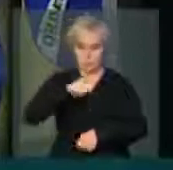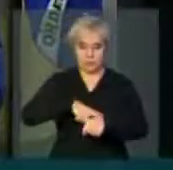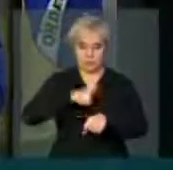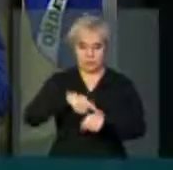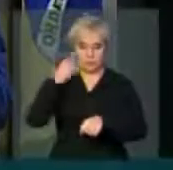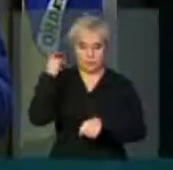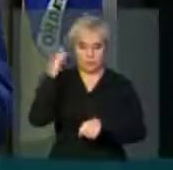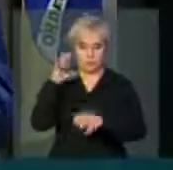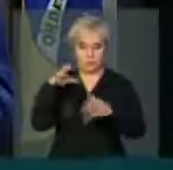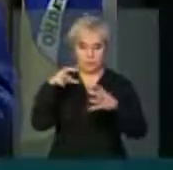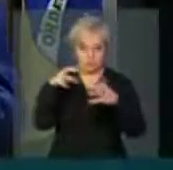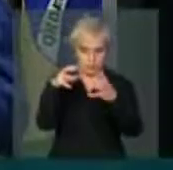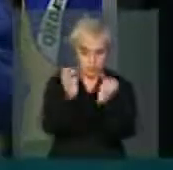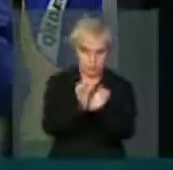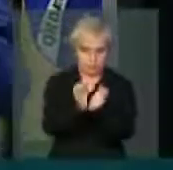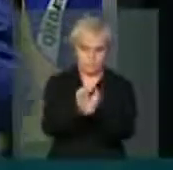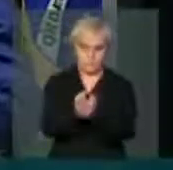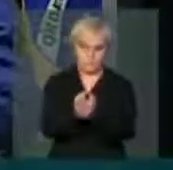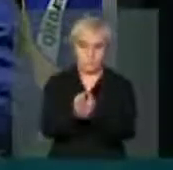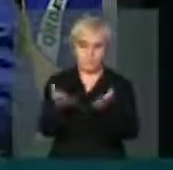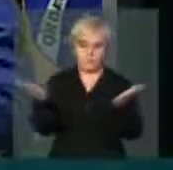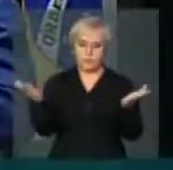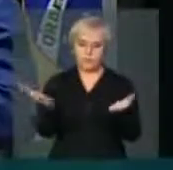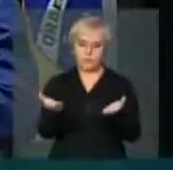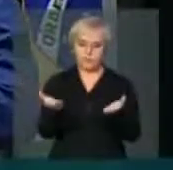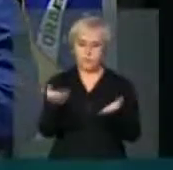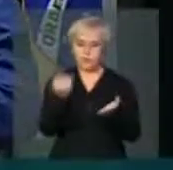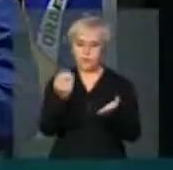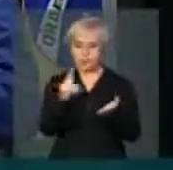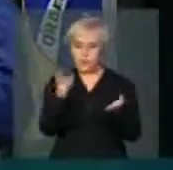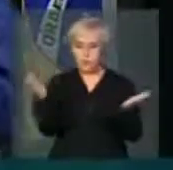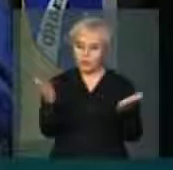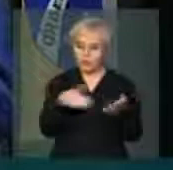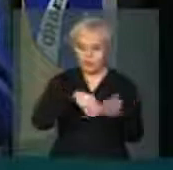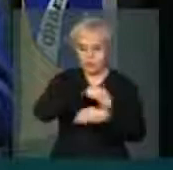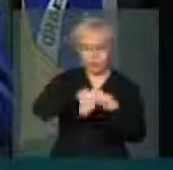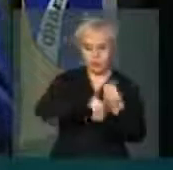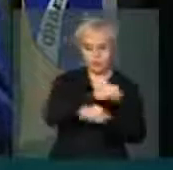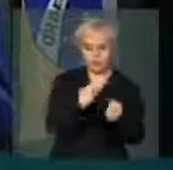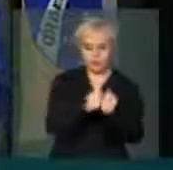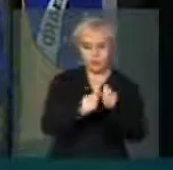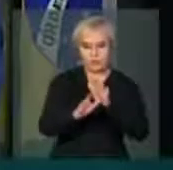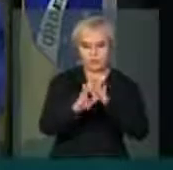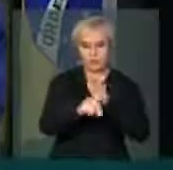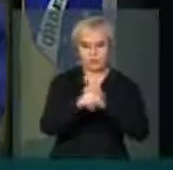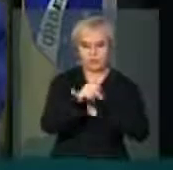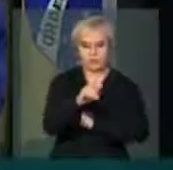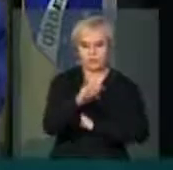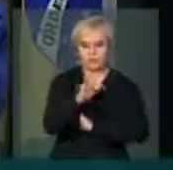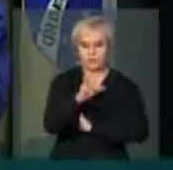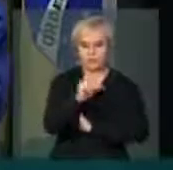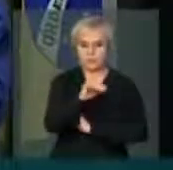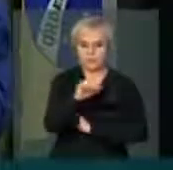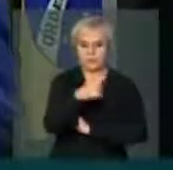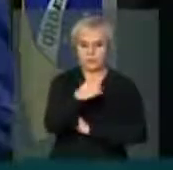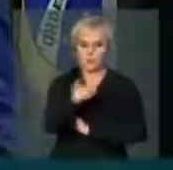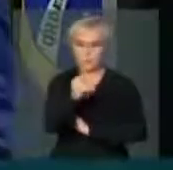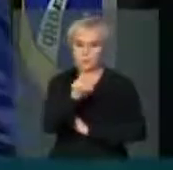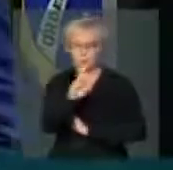naquele rolo compressor, ou já estão envolvidos no Petrolão, ou estão prestes a